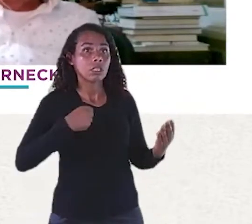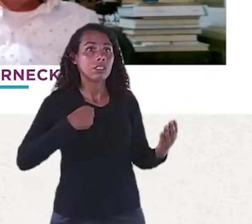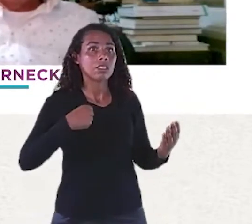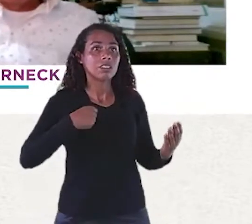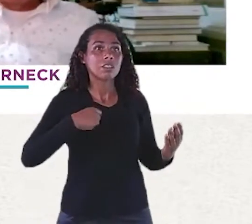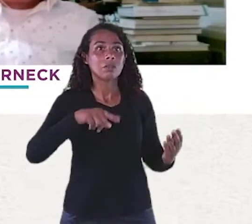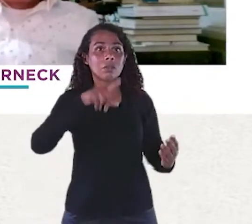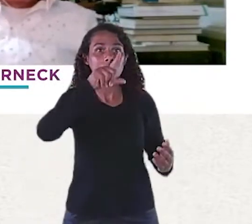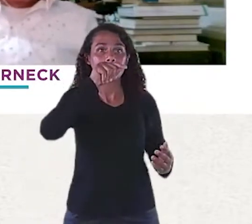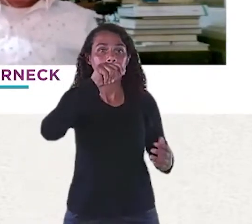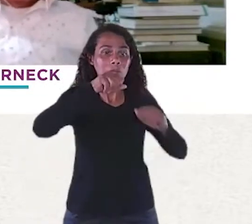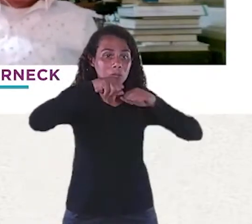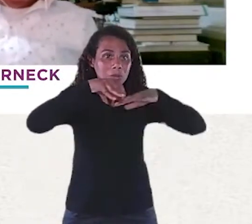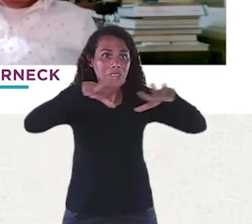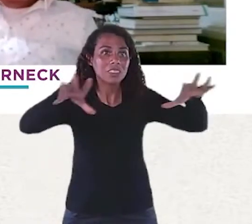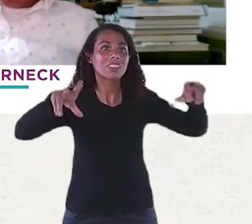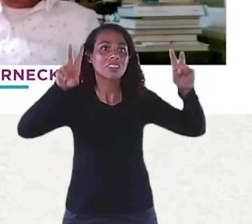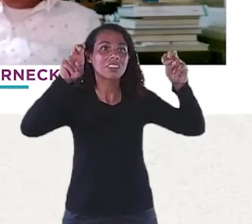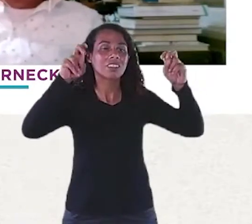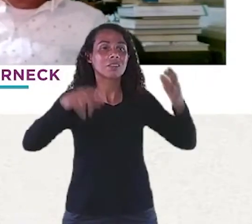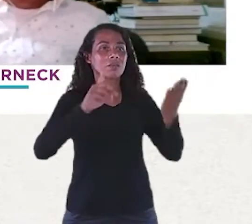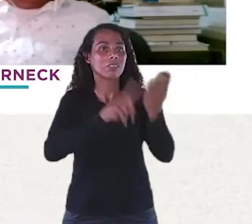muito...